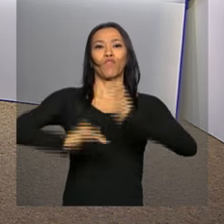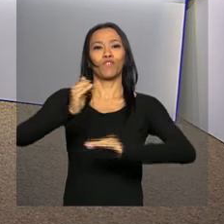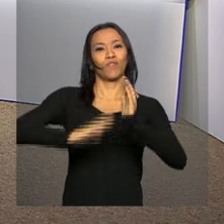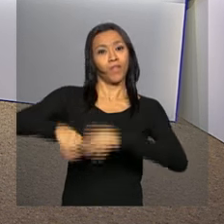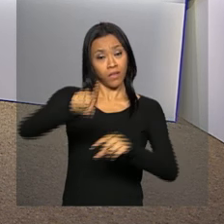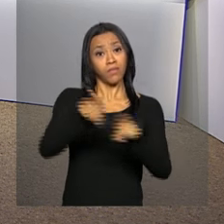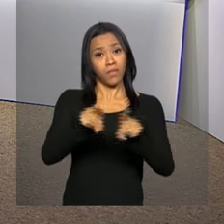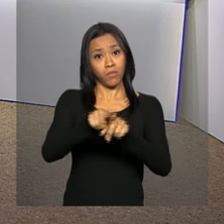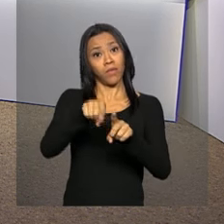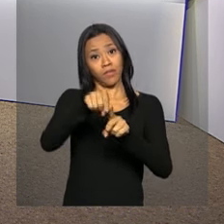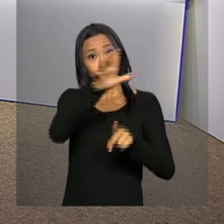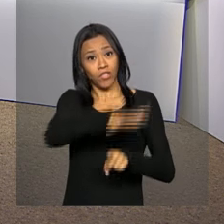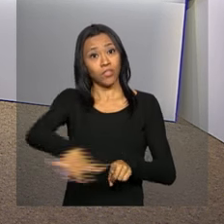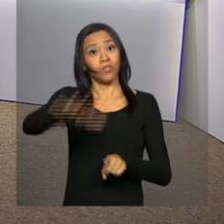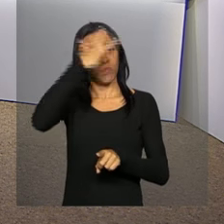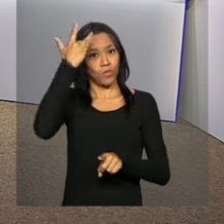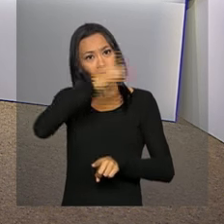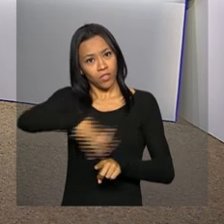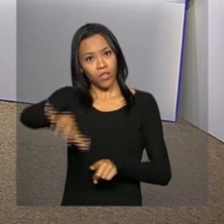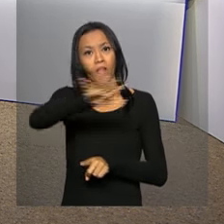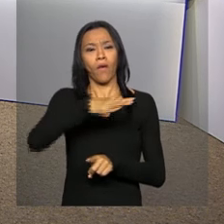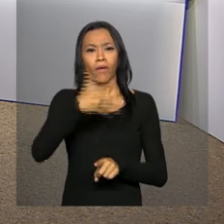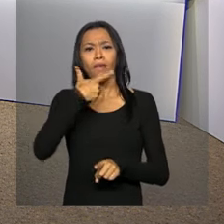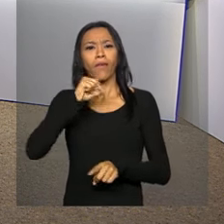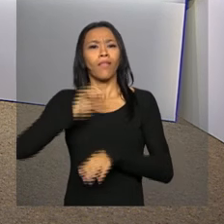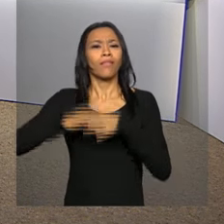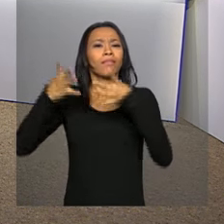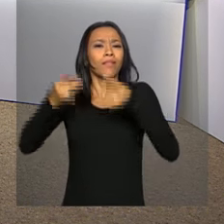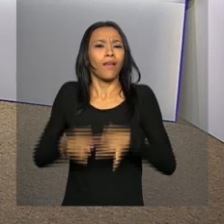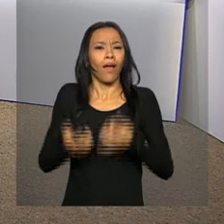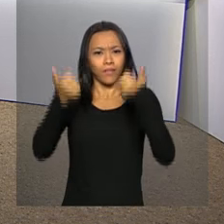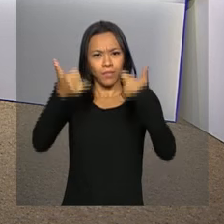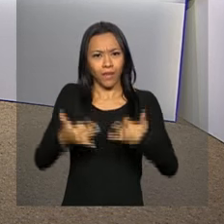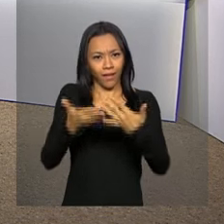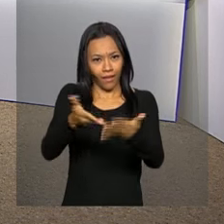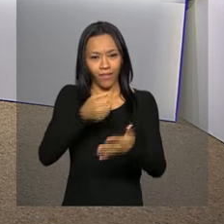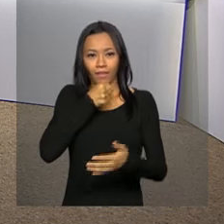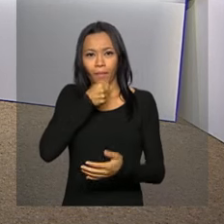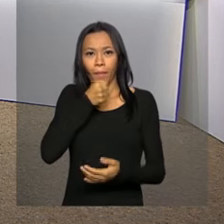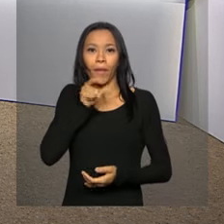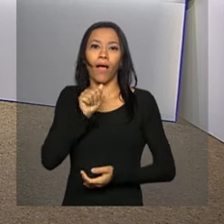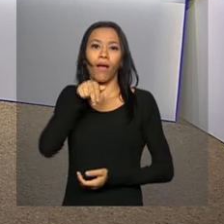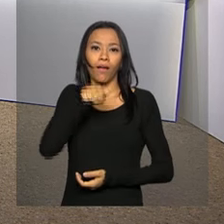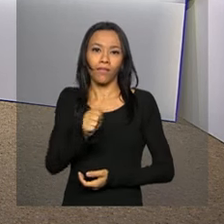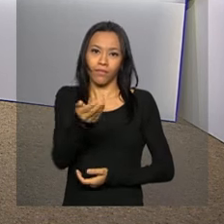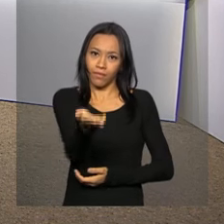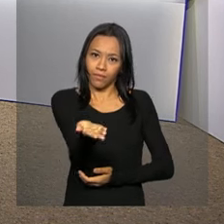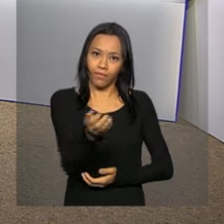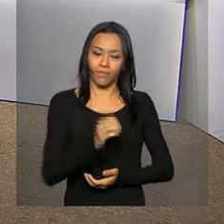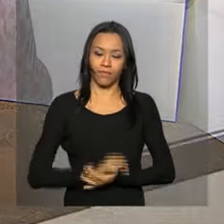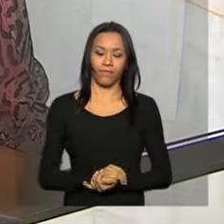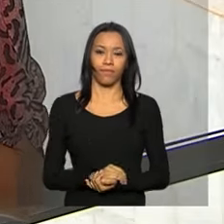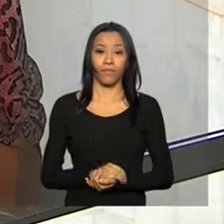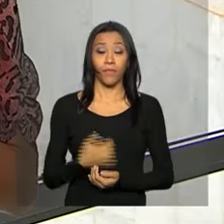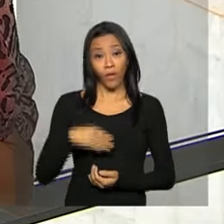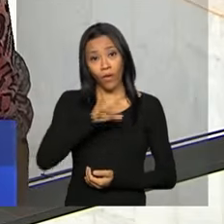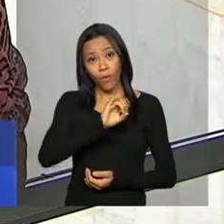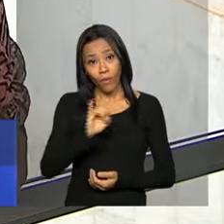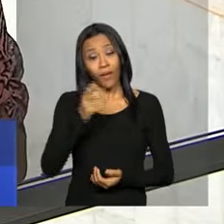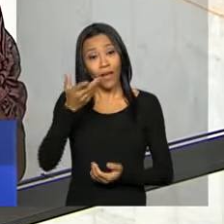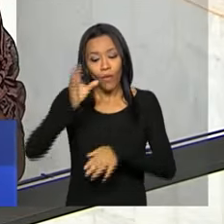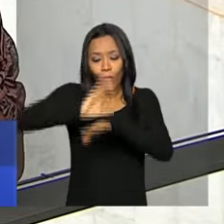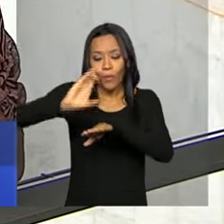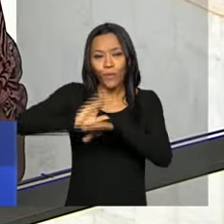população em geral. Quem tem os detalhes dessa iniciativa é Ana Gabriela Salles. Ana? Oi, Jaime. O